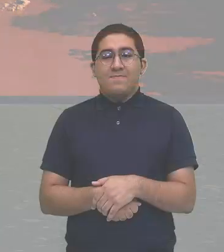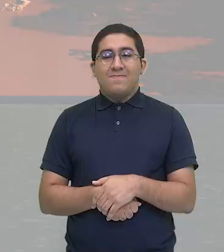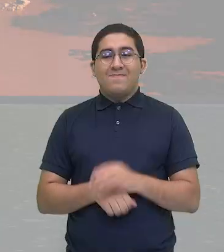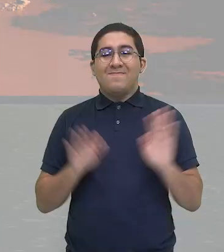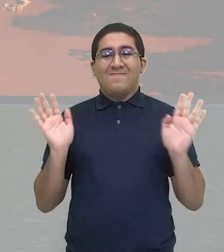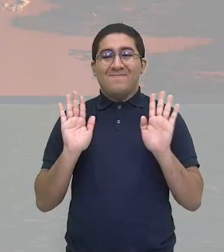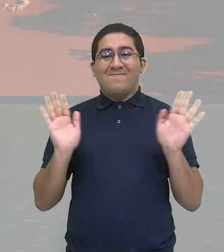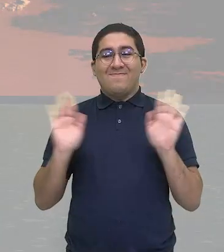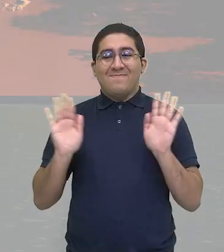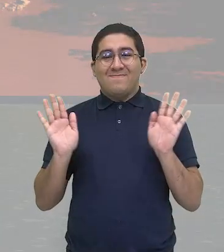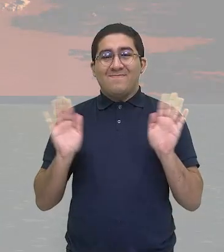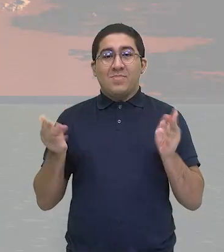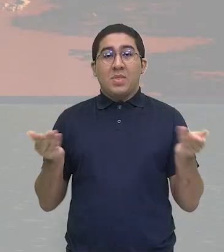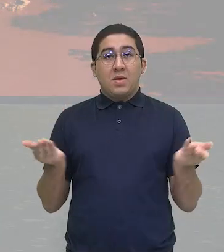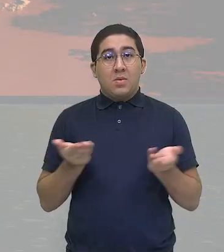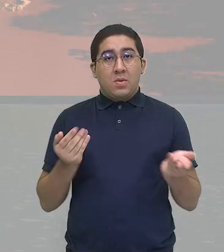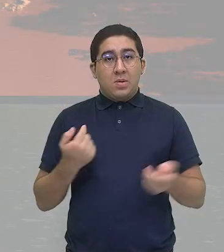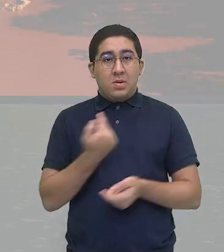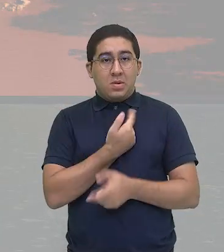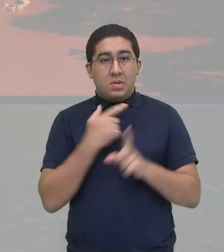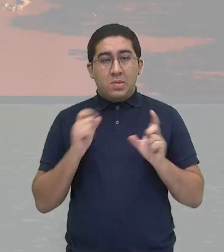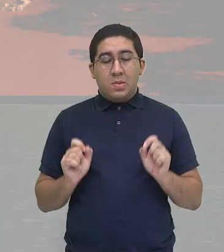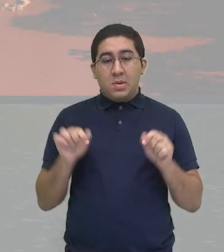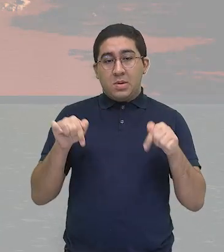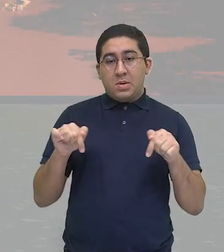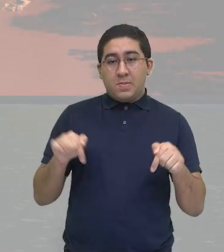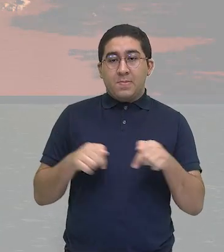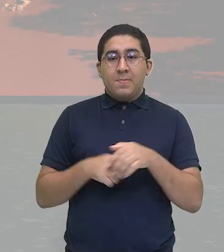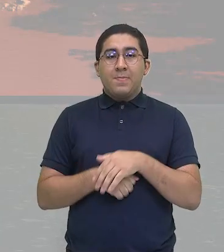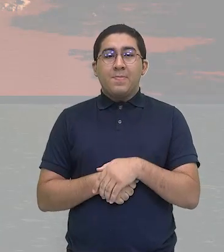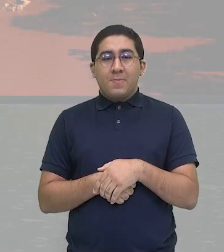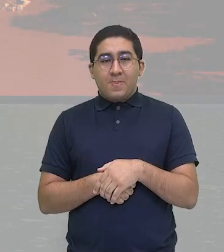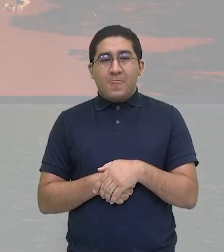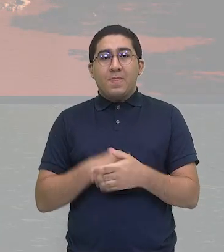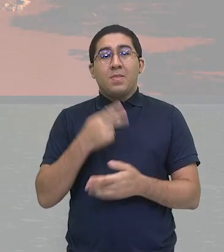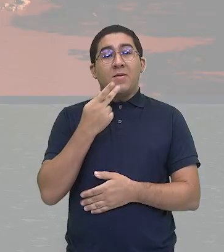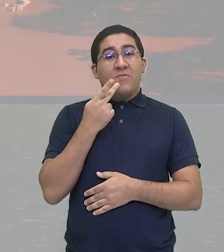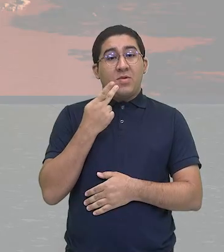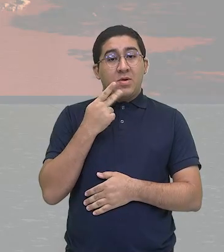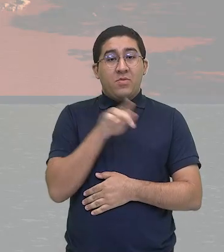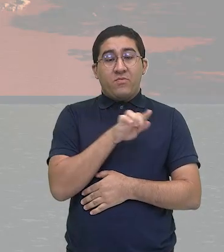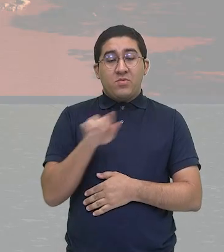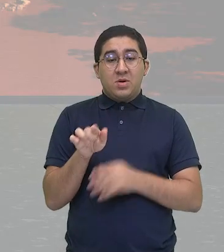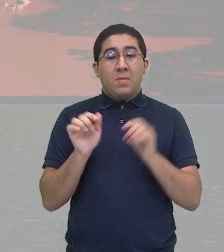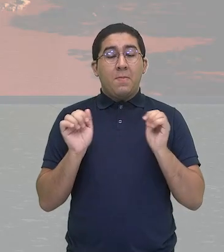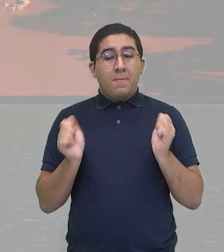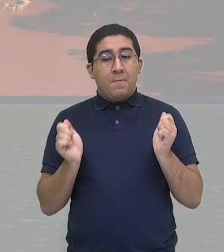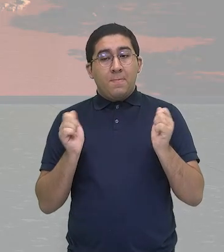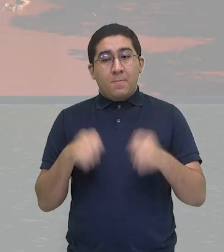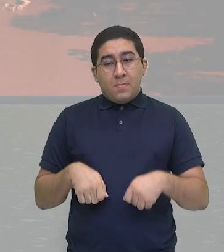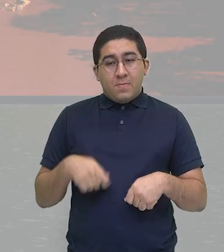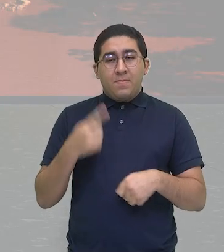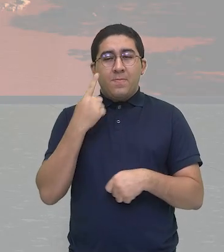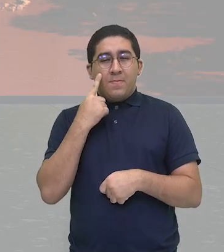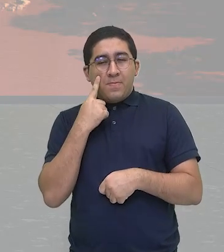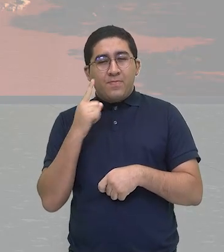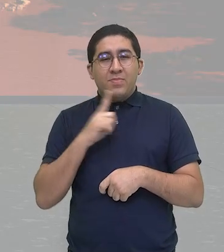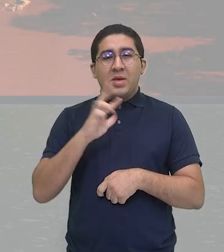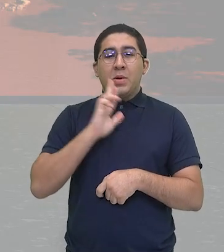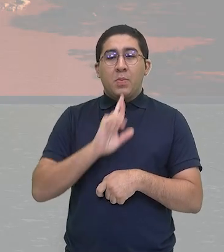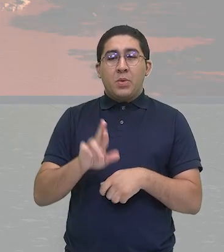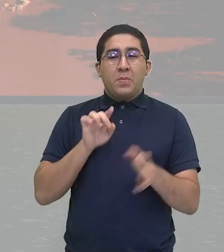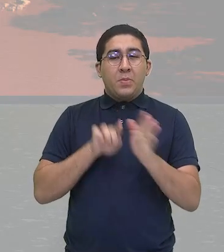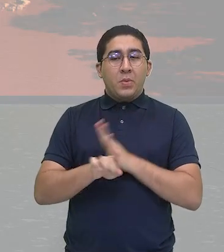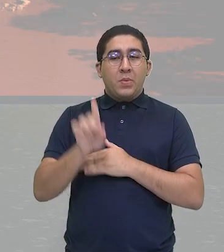Olá, olá! Estamos aqui então para falar que vocês também possam acompanhar conosco para responder